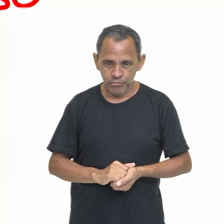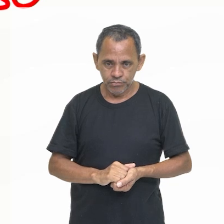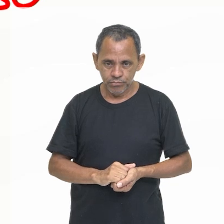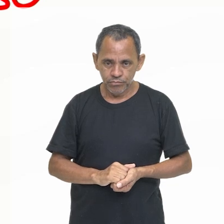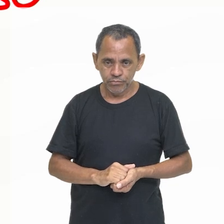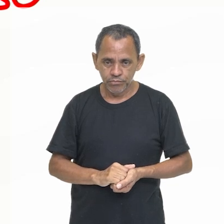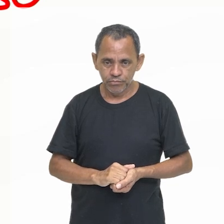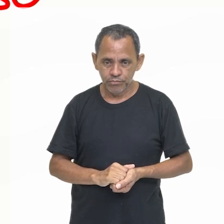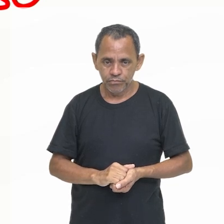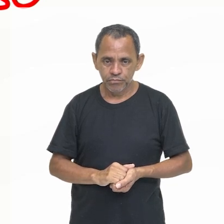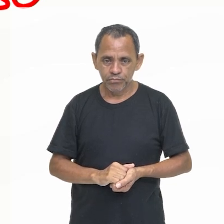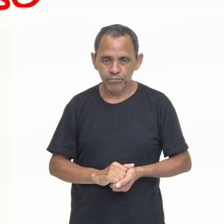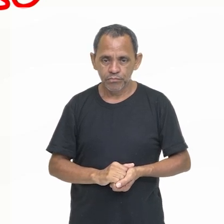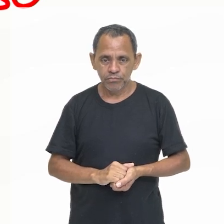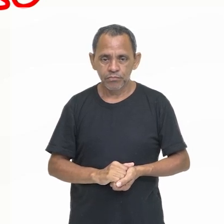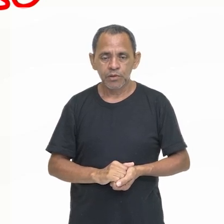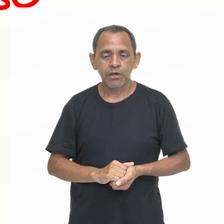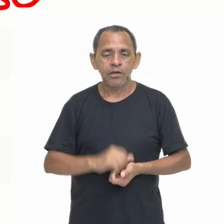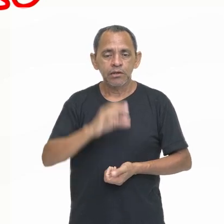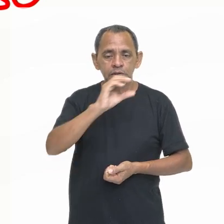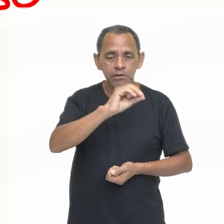0,00888